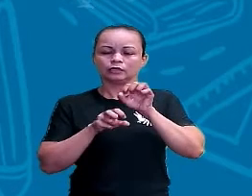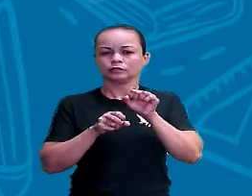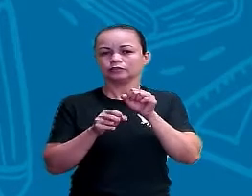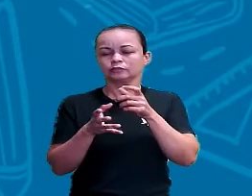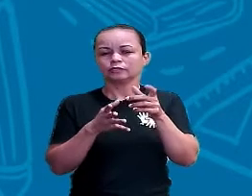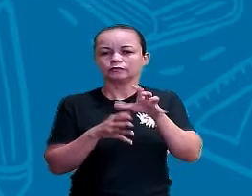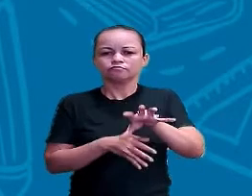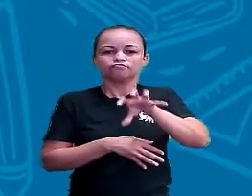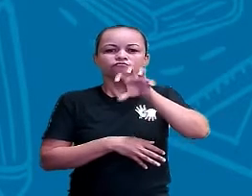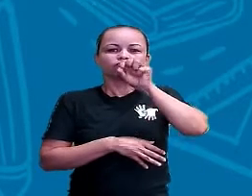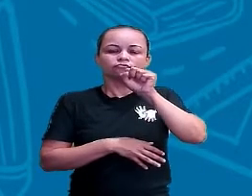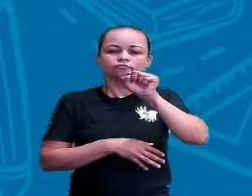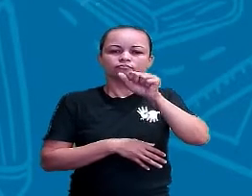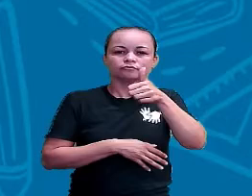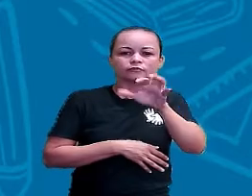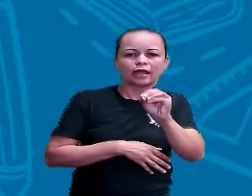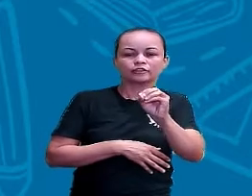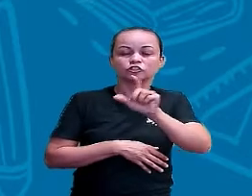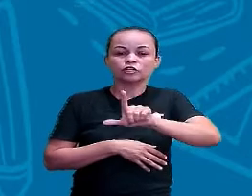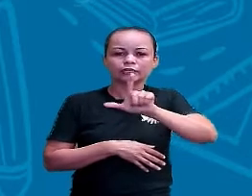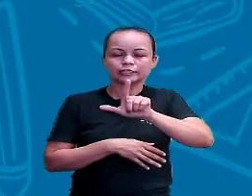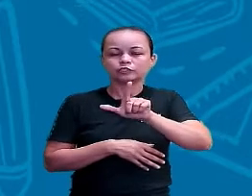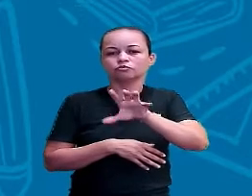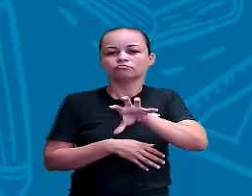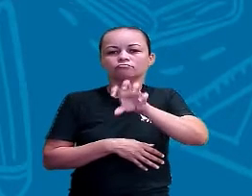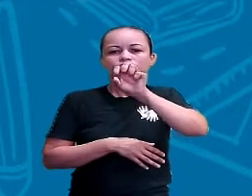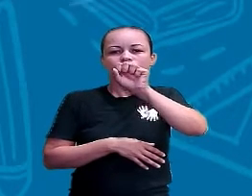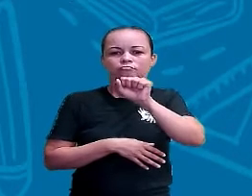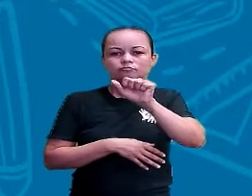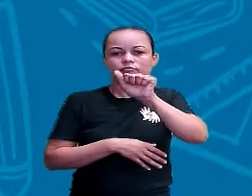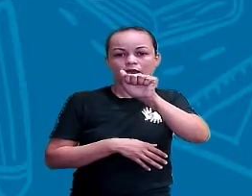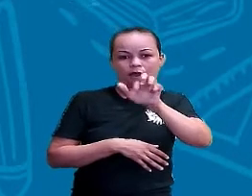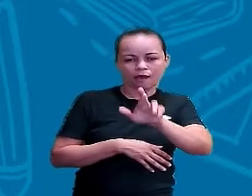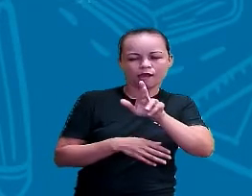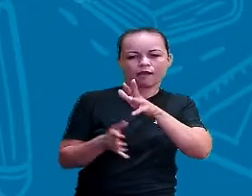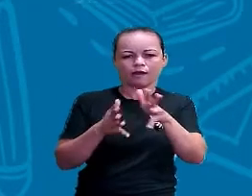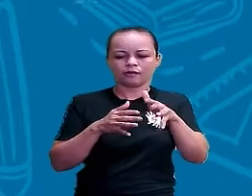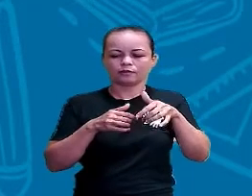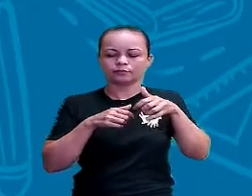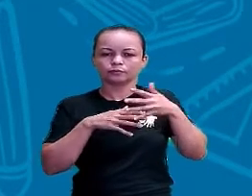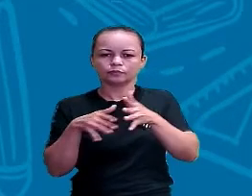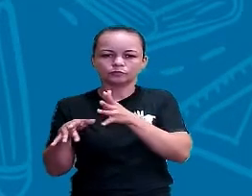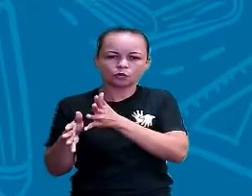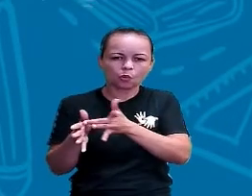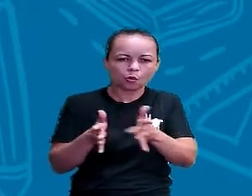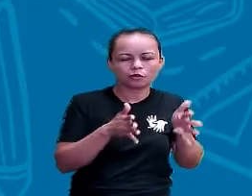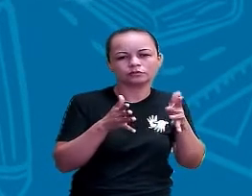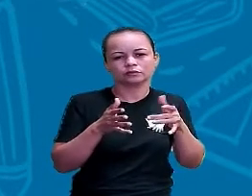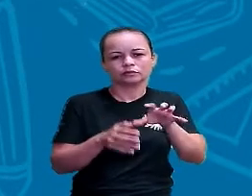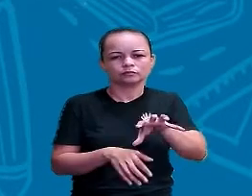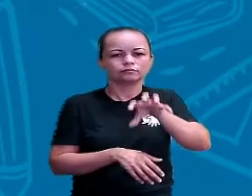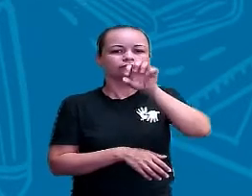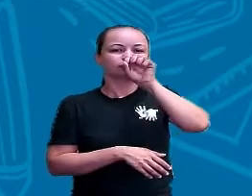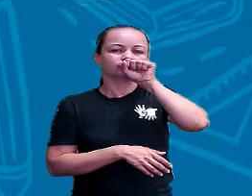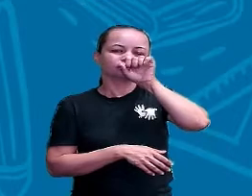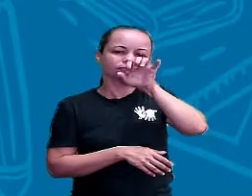de ar em um dia de atividade. Portanto, ao longo do dia, com esses movimentos de inspiração e